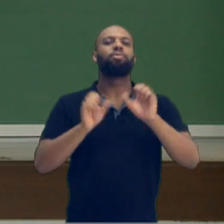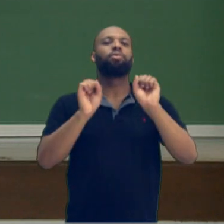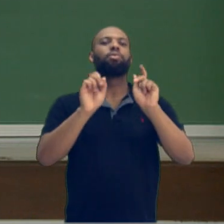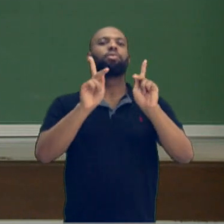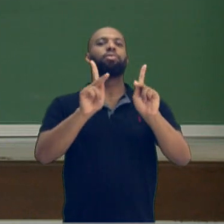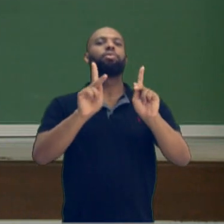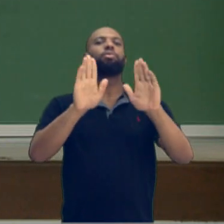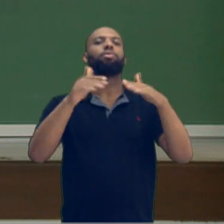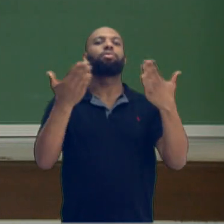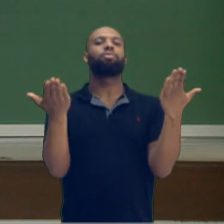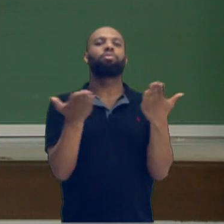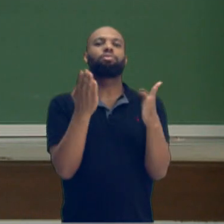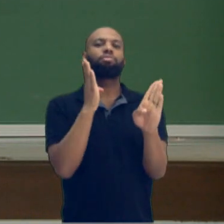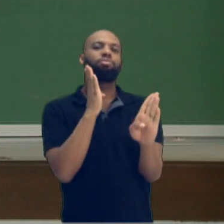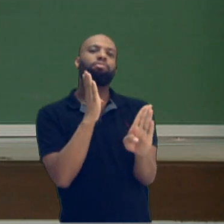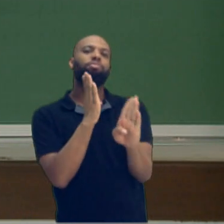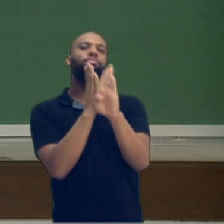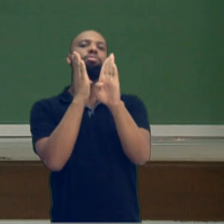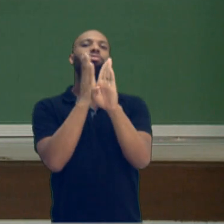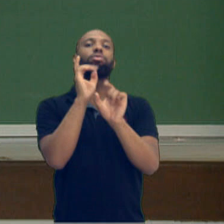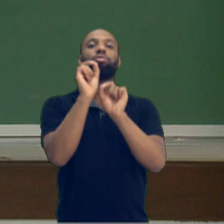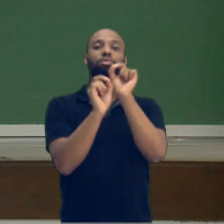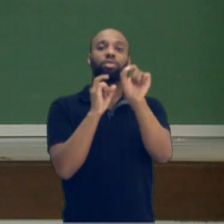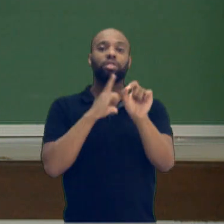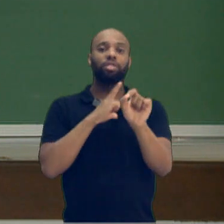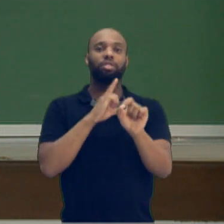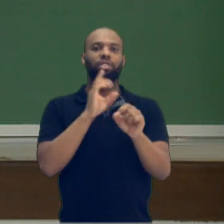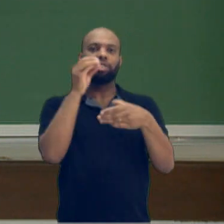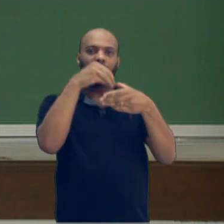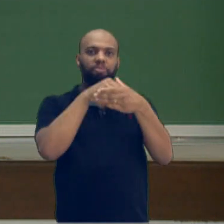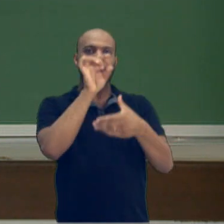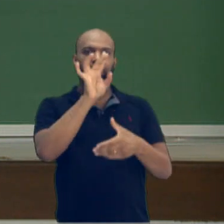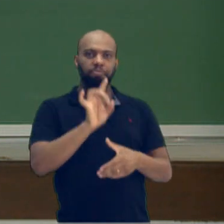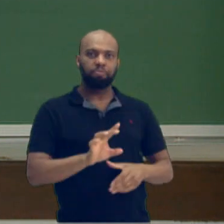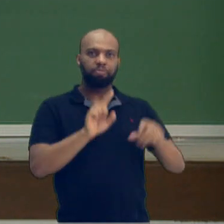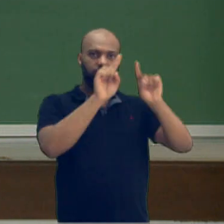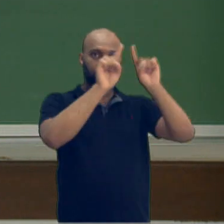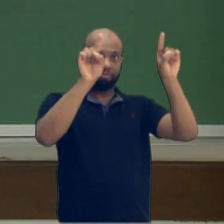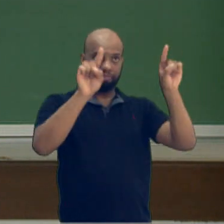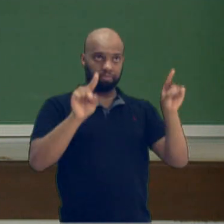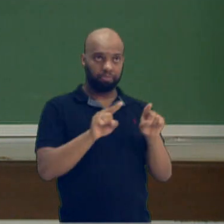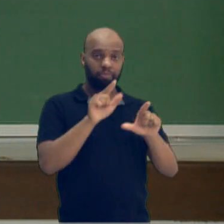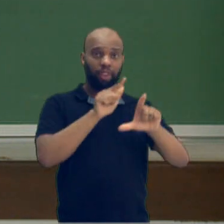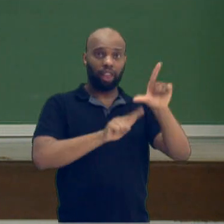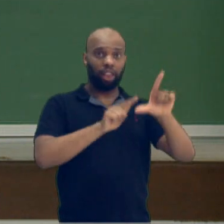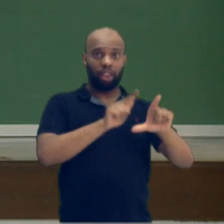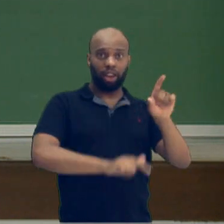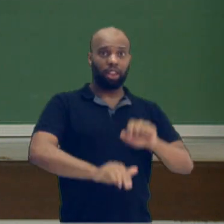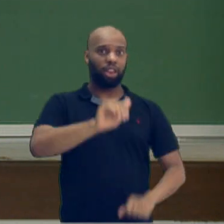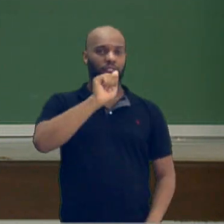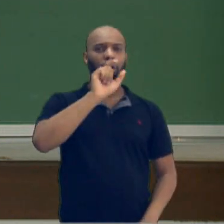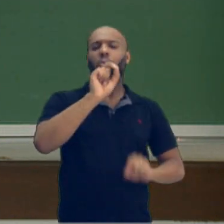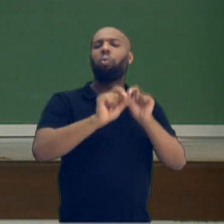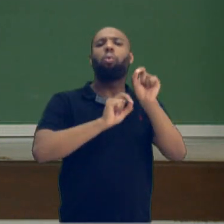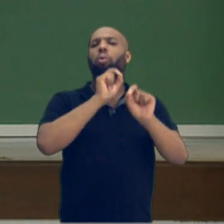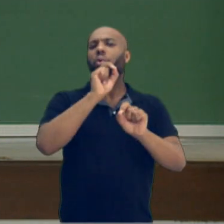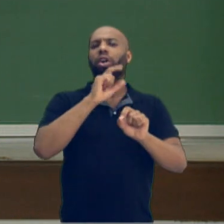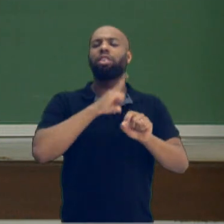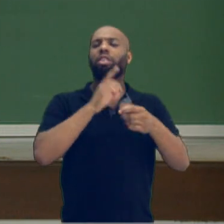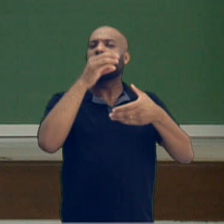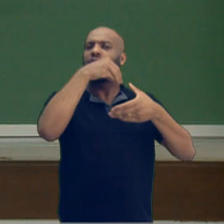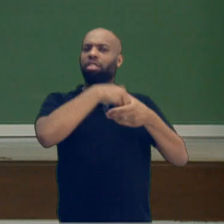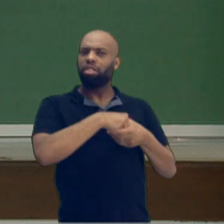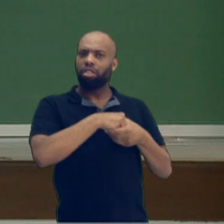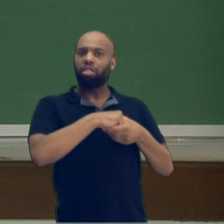bem, vamos então identificar os elementos dentro de cada uma das nossas matrizes. Na letra A, então quem seriam os nossos elementos? O elemento que está